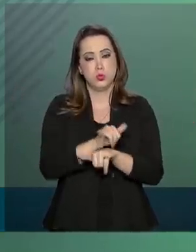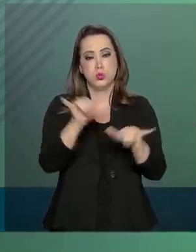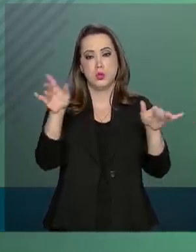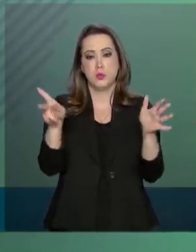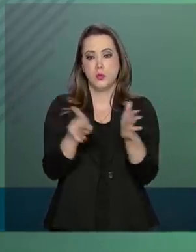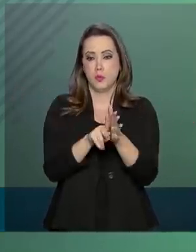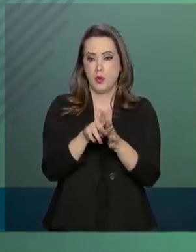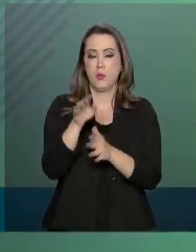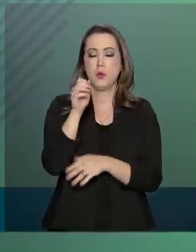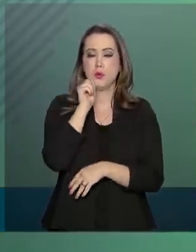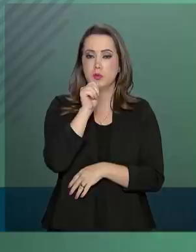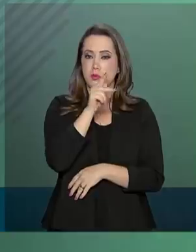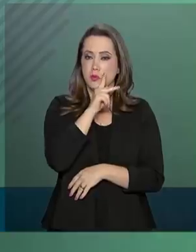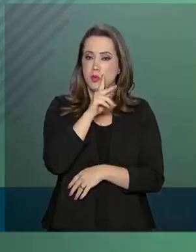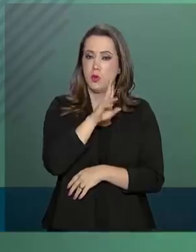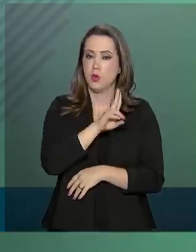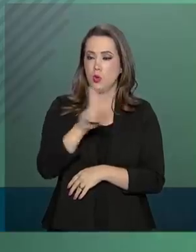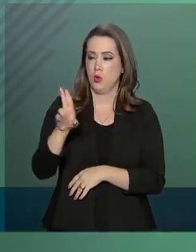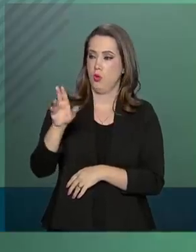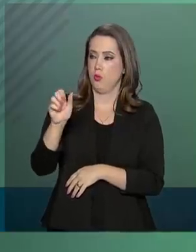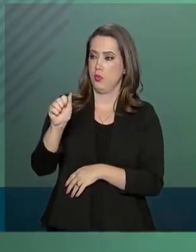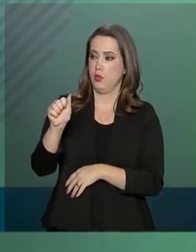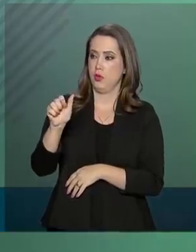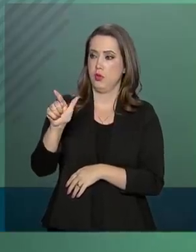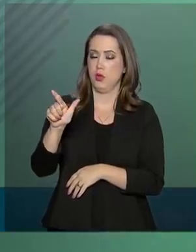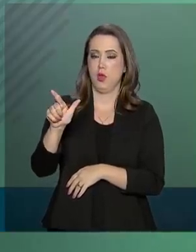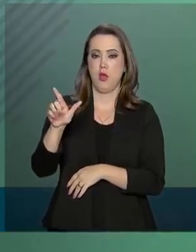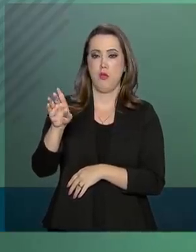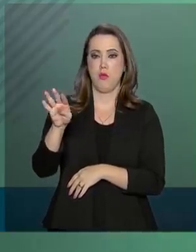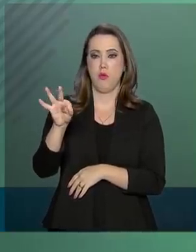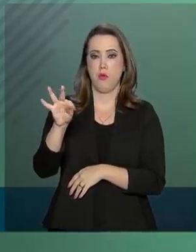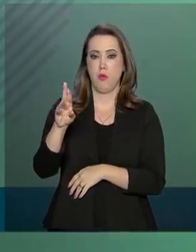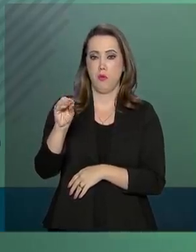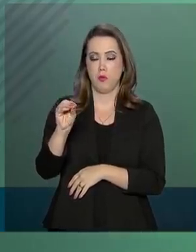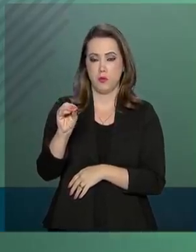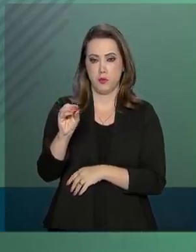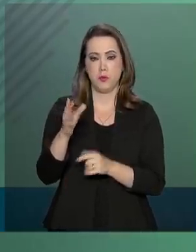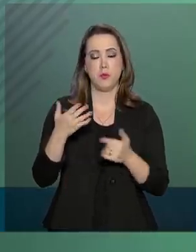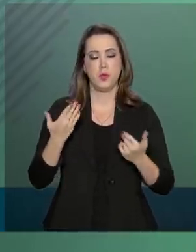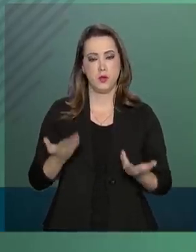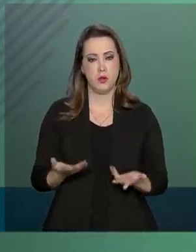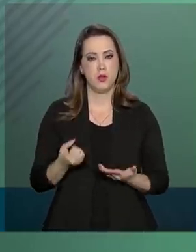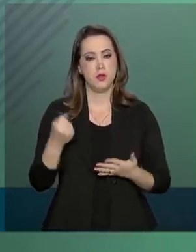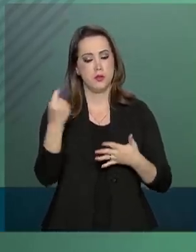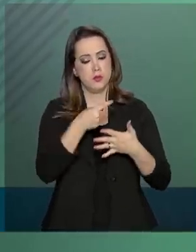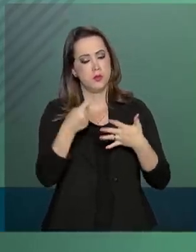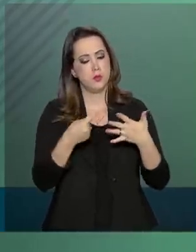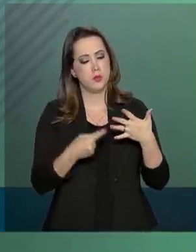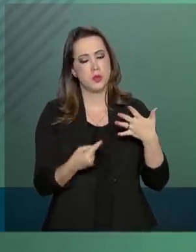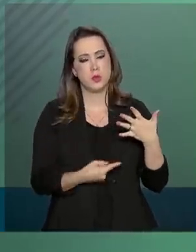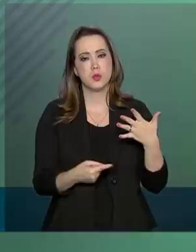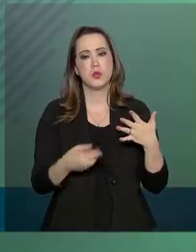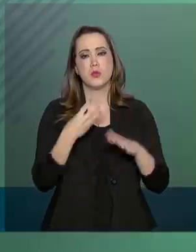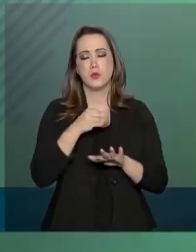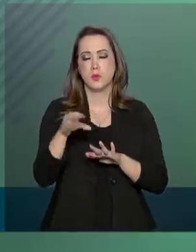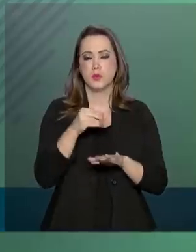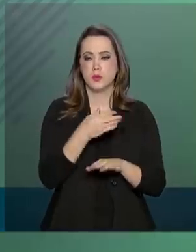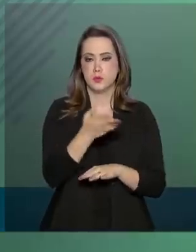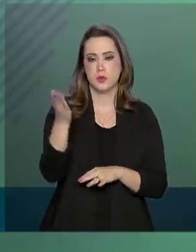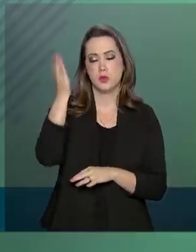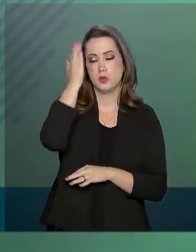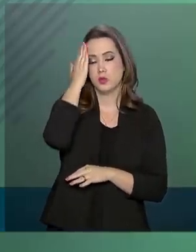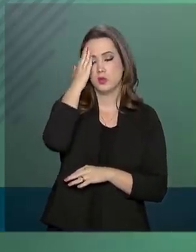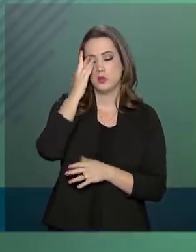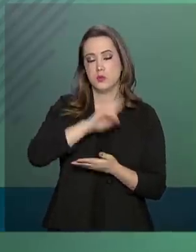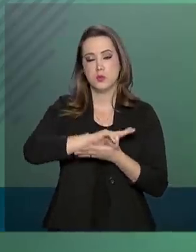macapá alberto alcolumbre eu vos trago alguns dados naturalmente você já devem ter tido acesso